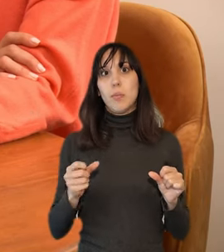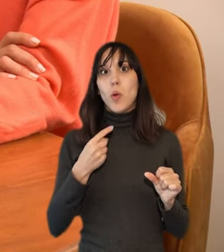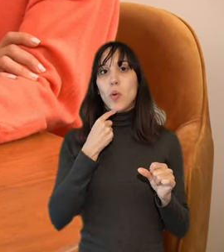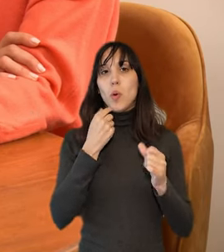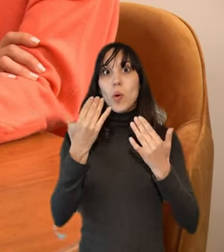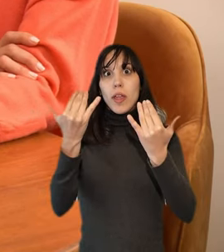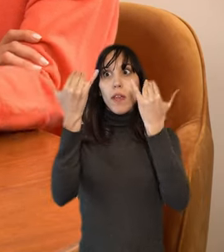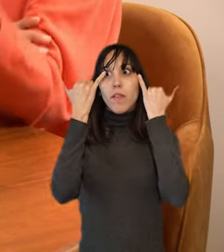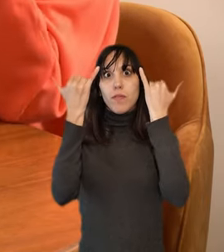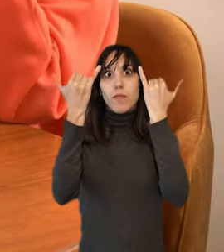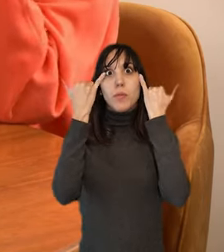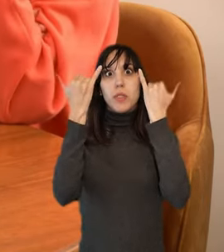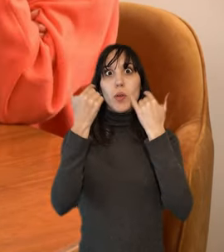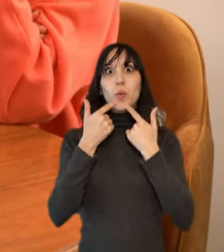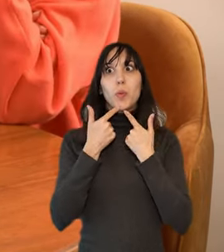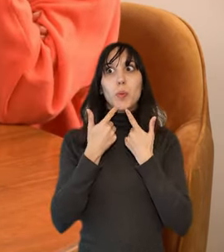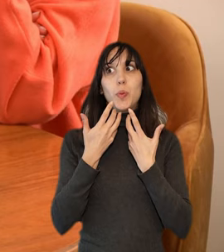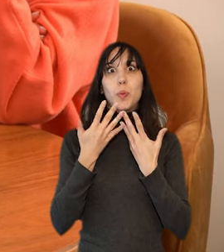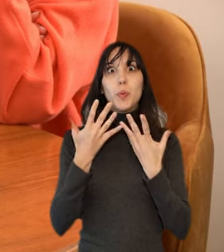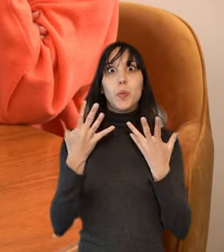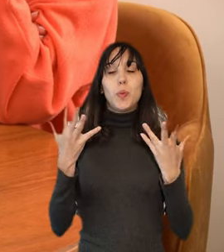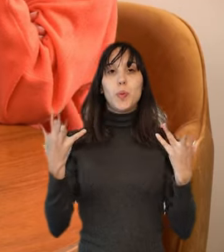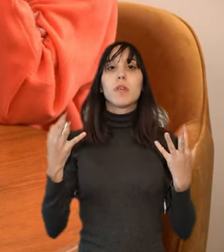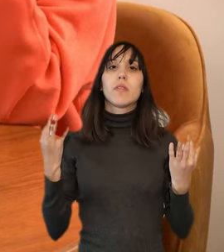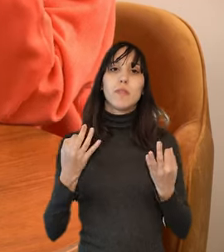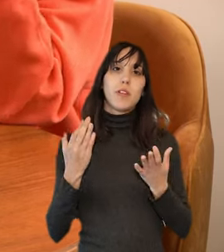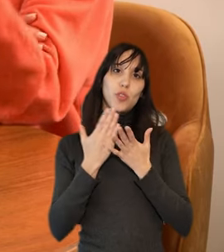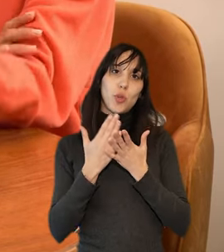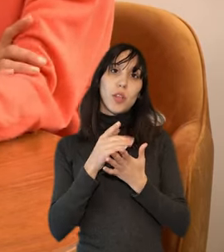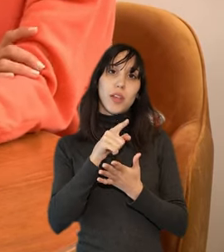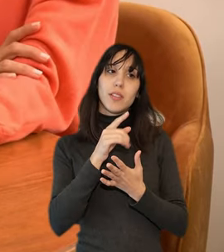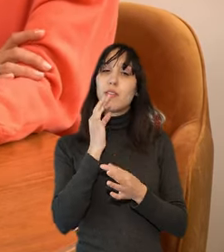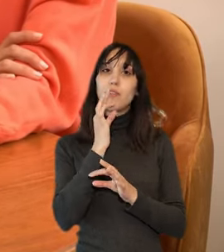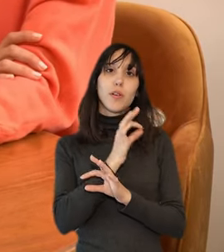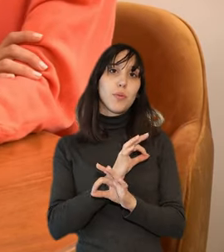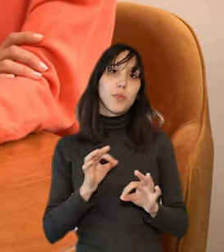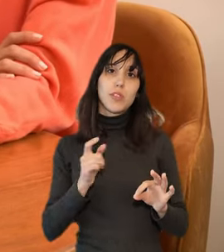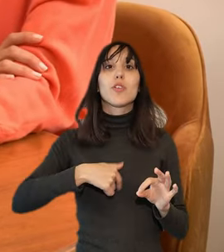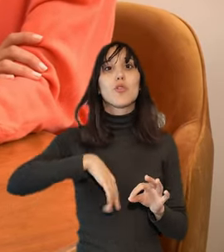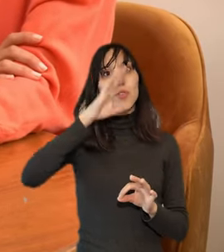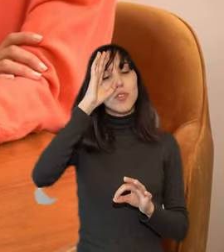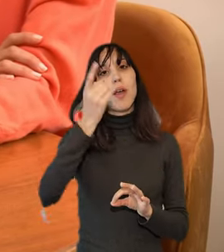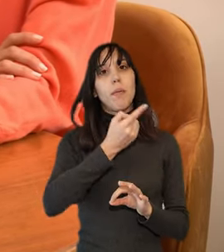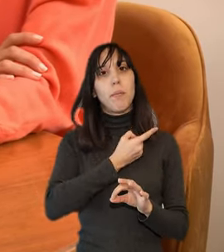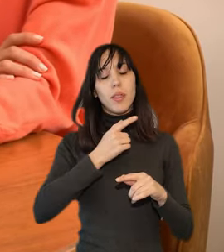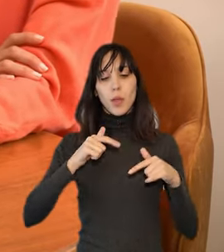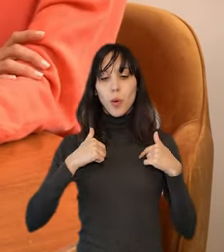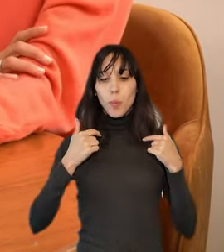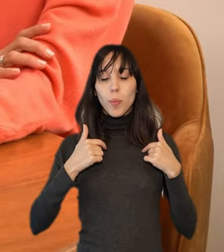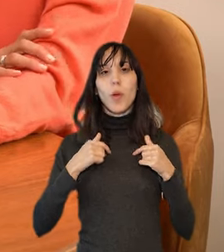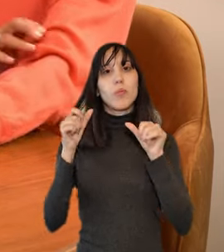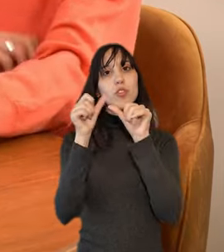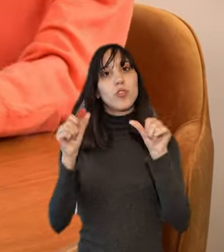informação não é e que realmente essa escola é fabulosa nós já sabemos que temos que entrar com novos sistemas